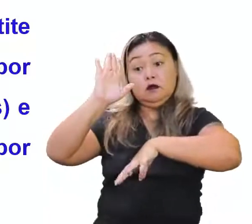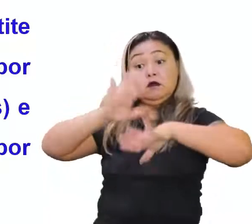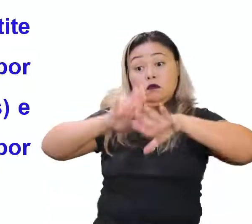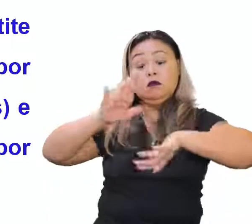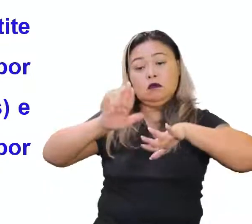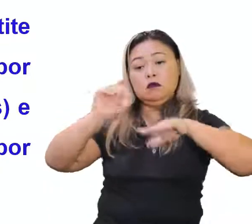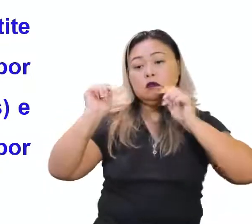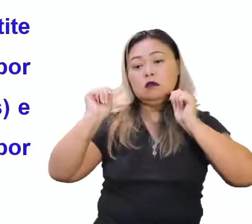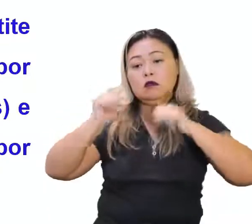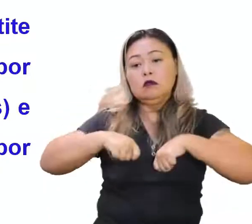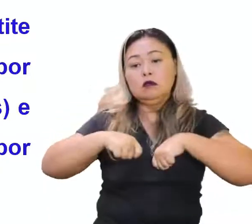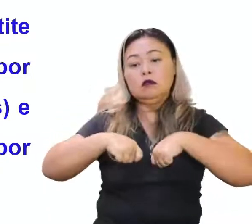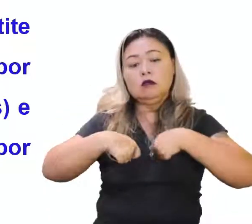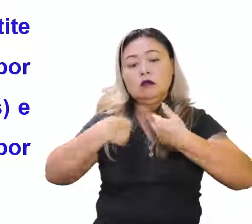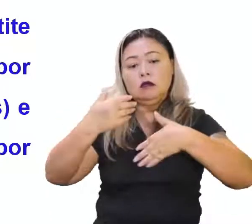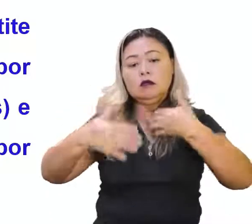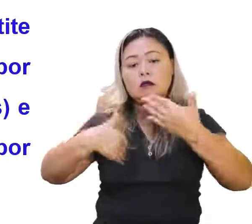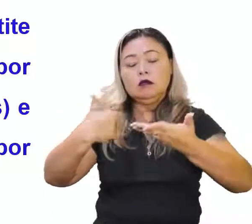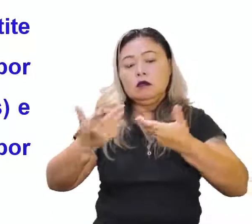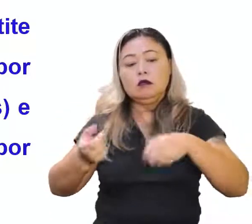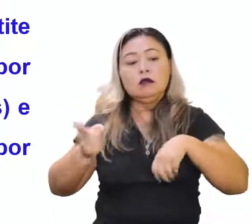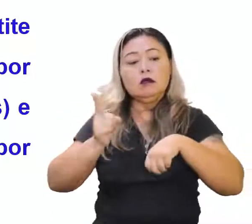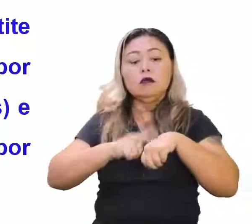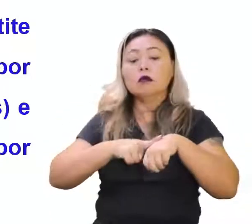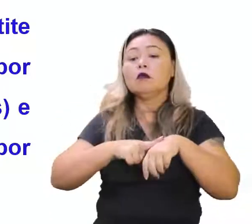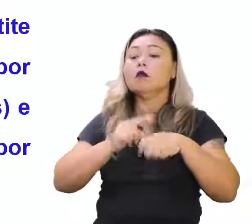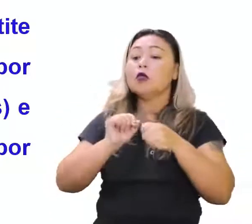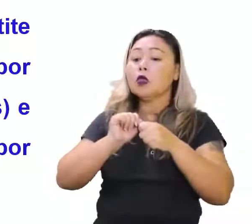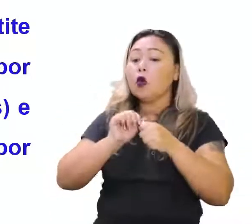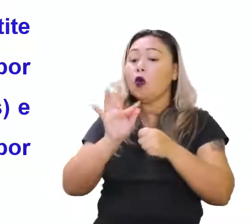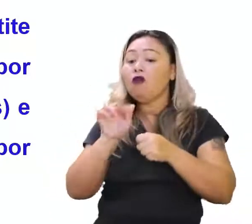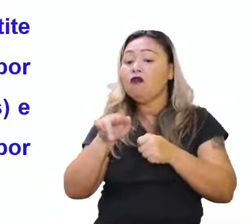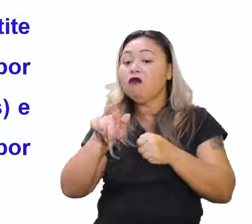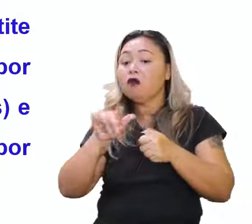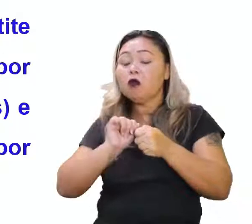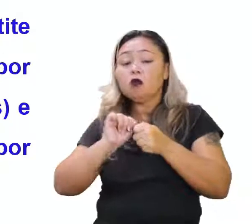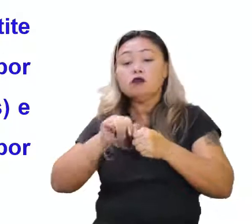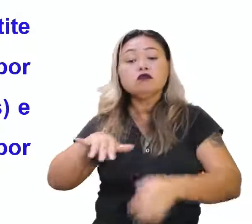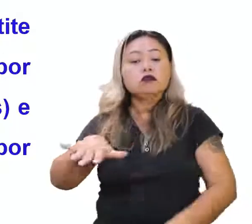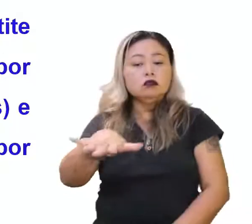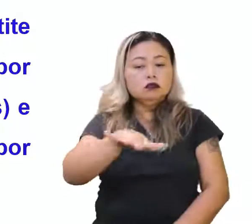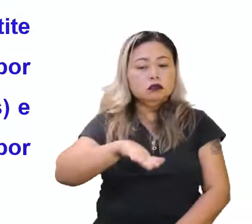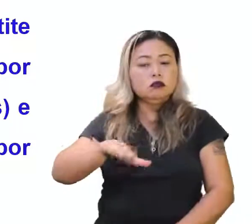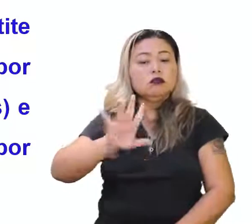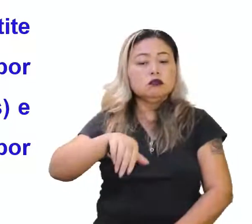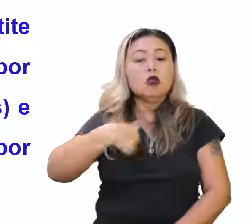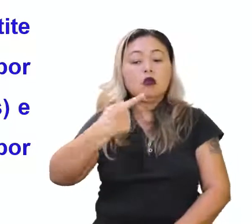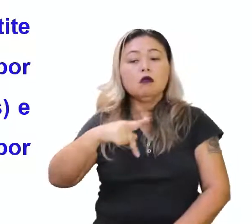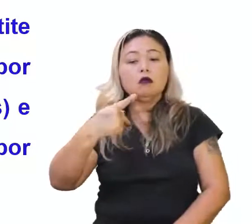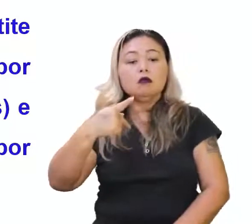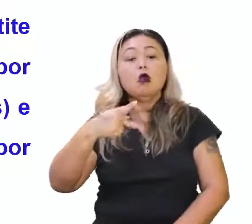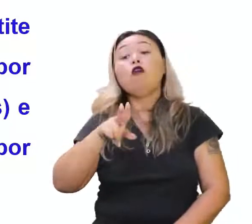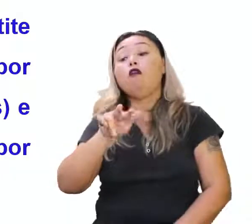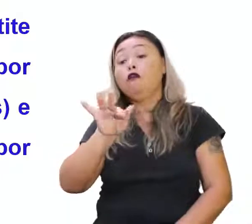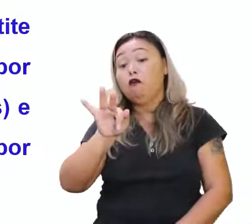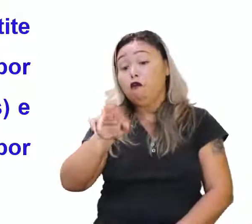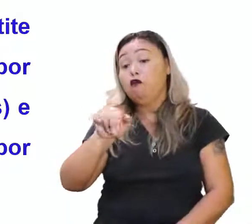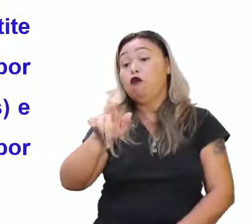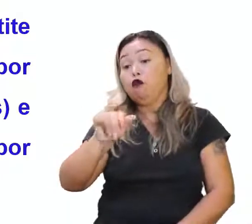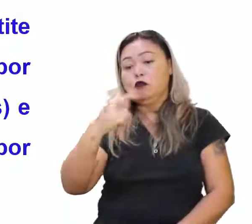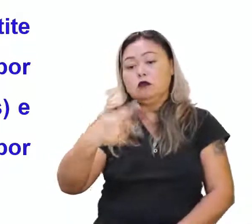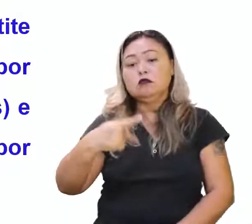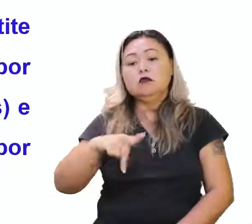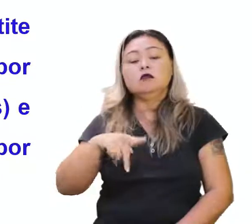muitas podem ser provocadas por bactérias ou fungos. Na nossa região mais bacteriana é fungo, tá